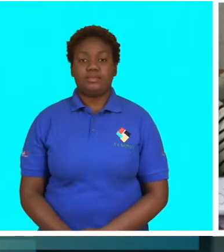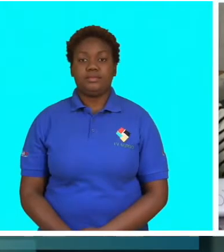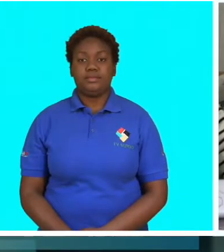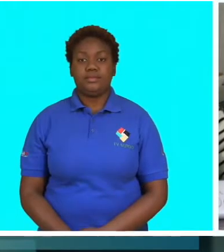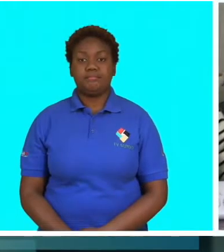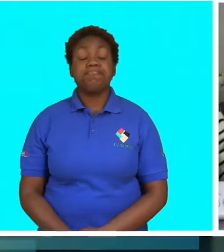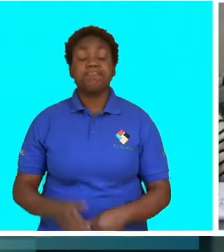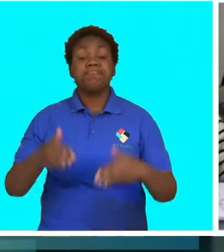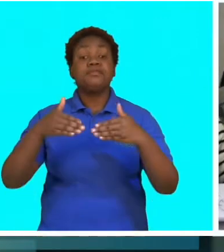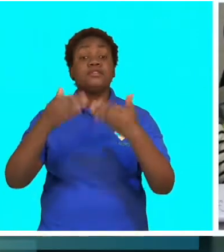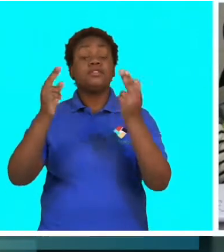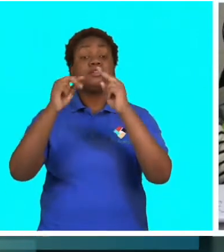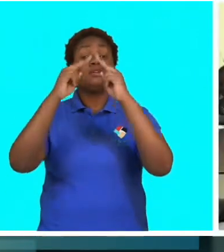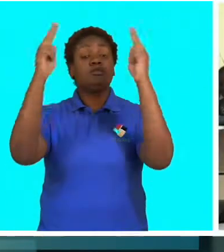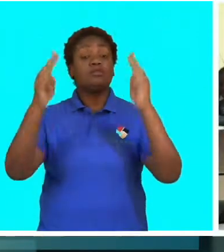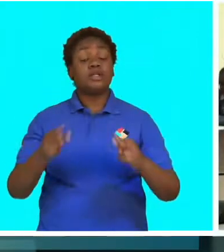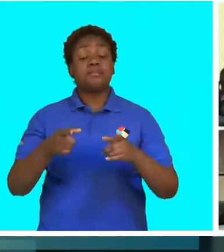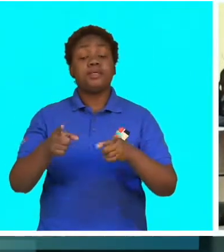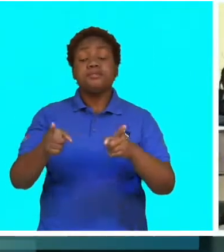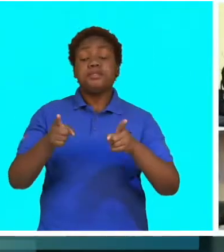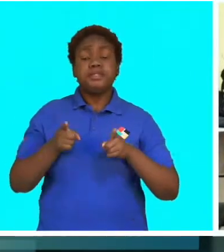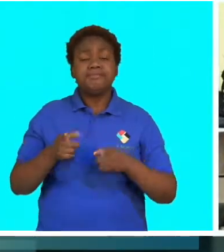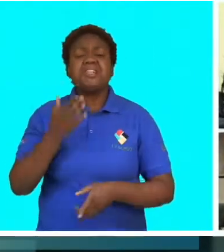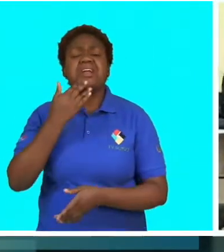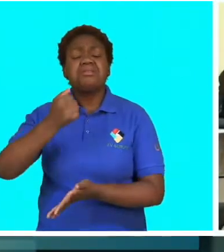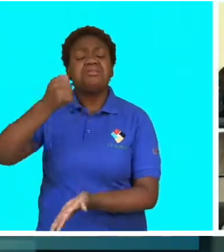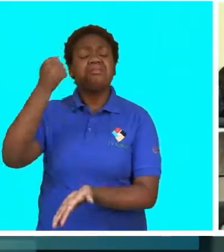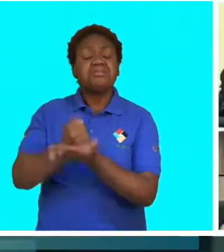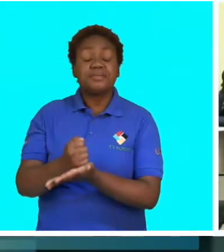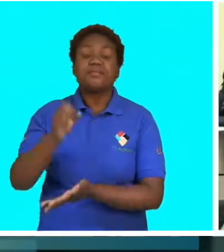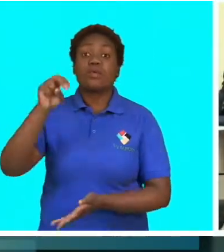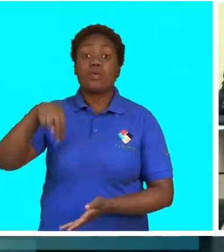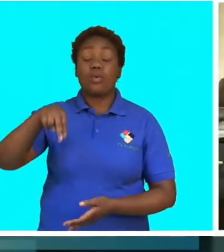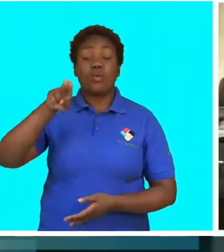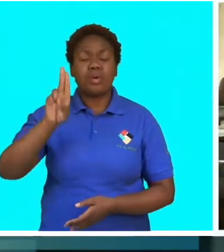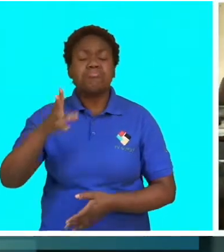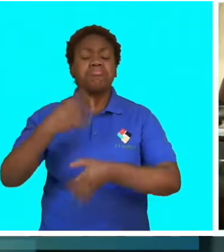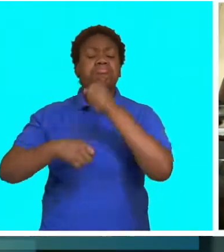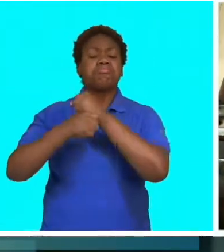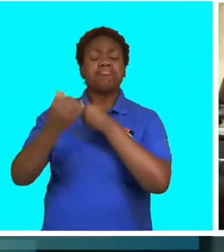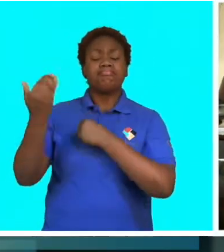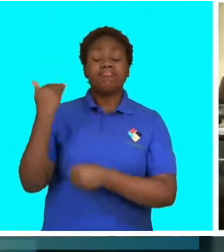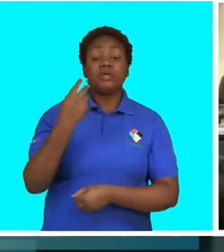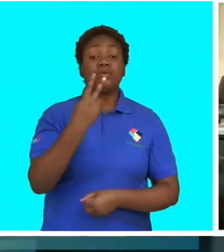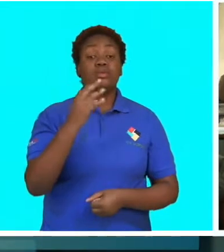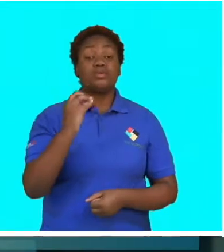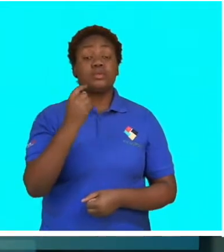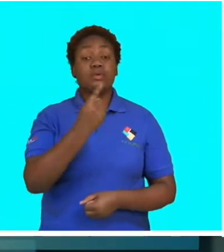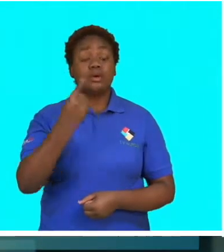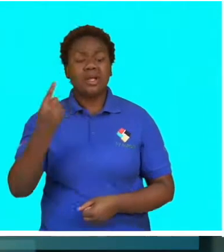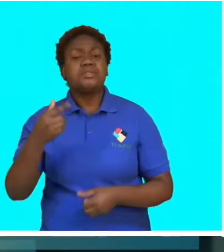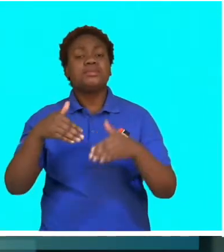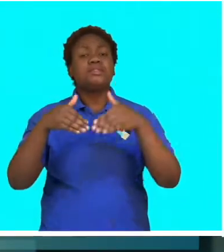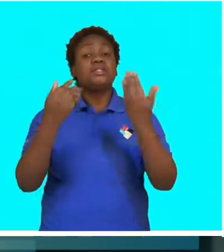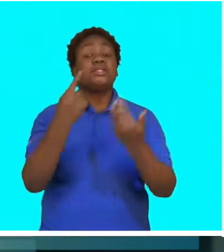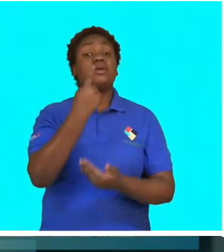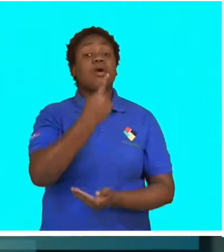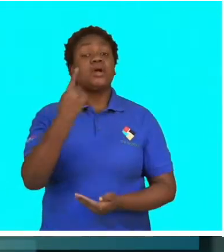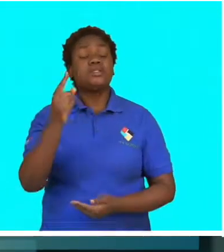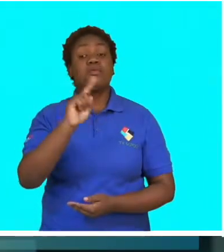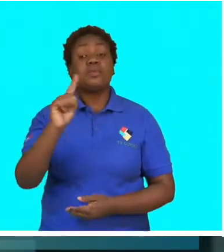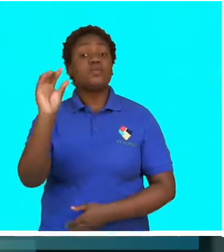O Dia Internacional da Rapariga foi instituído pela Organização das Nações Unidas em 2011 e